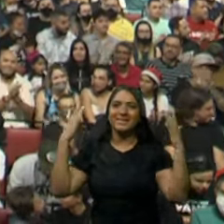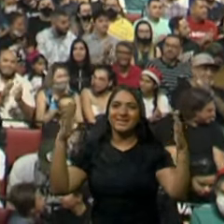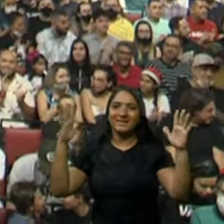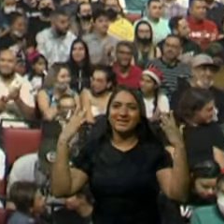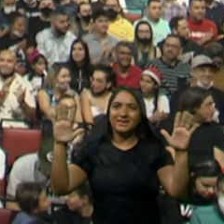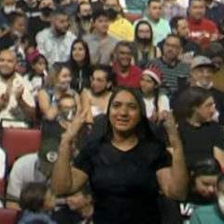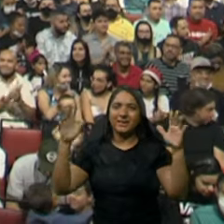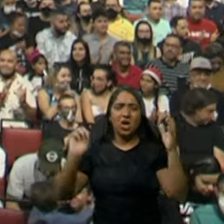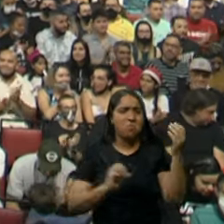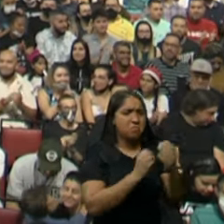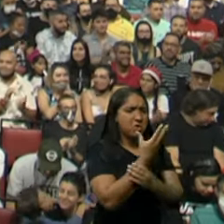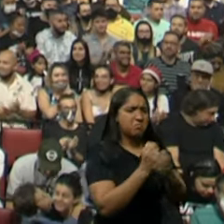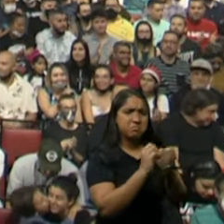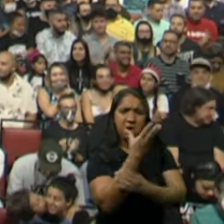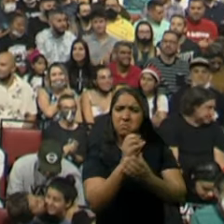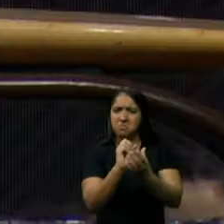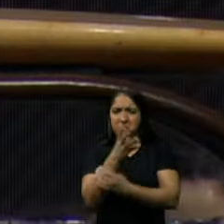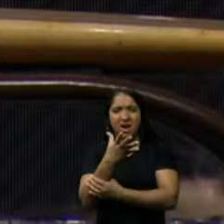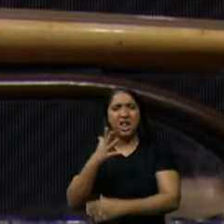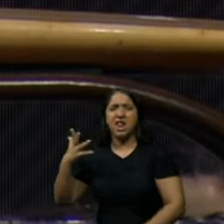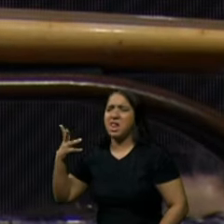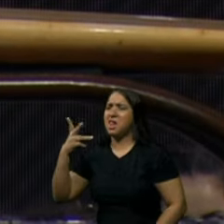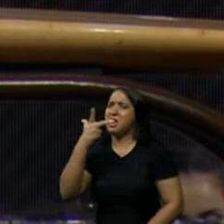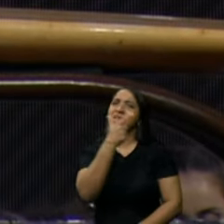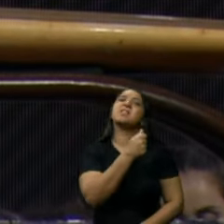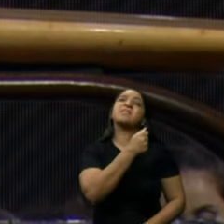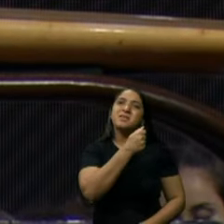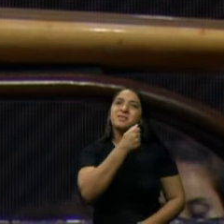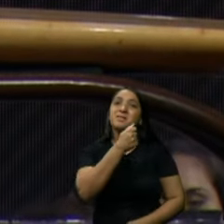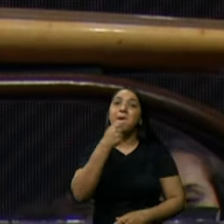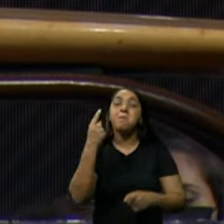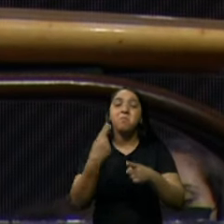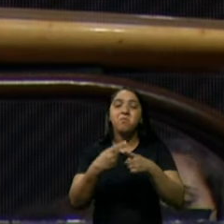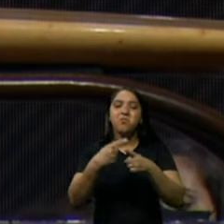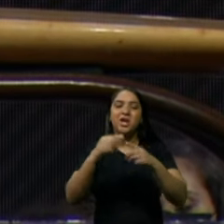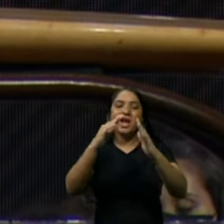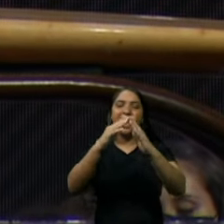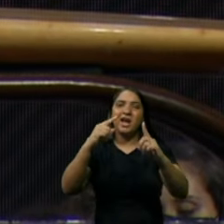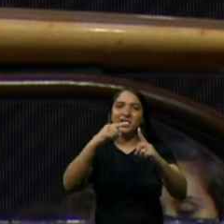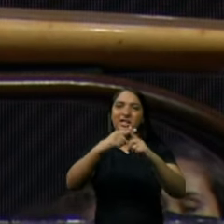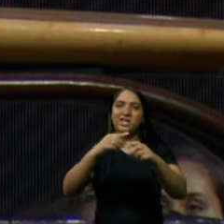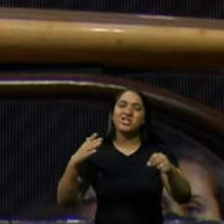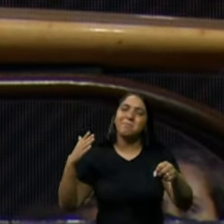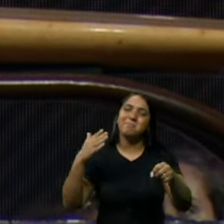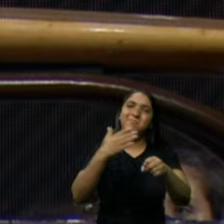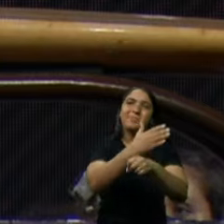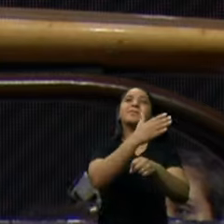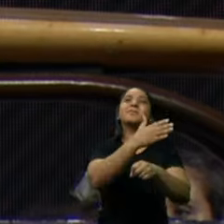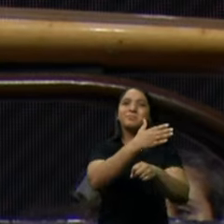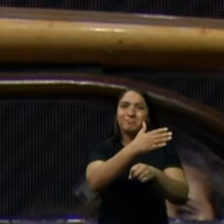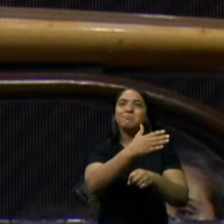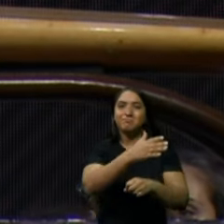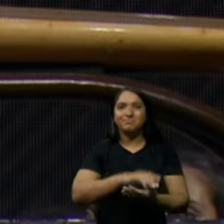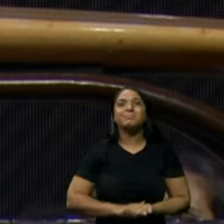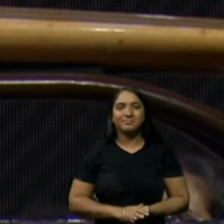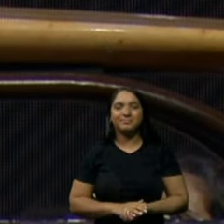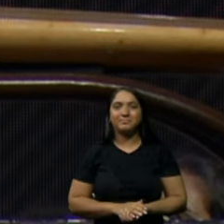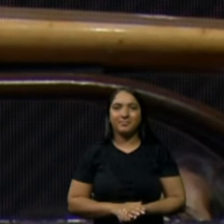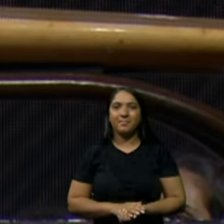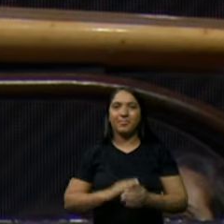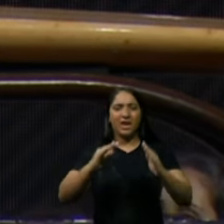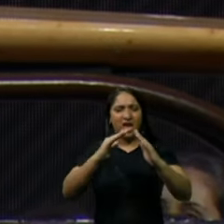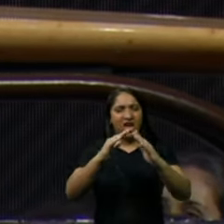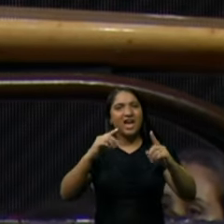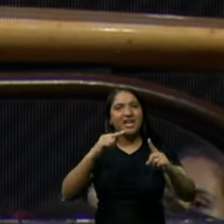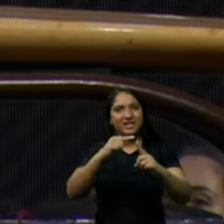as coisas lindas da acontece em quando a igreja vai e amém coisas lindas